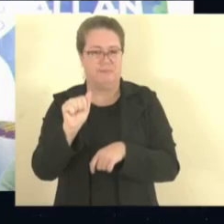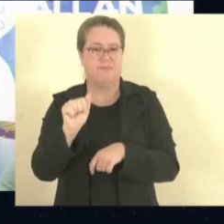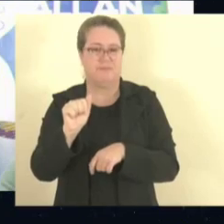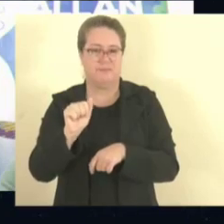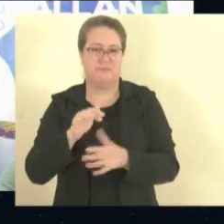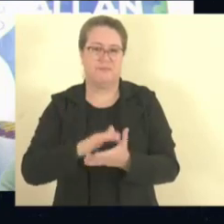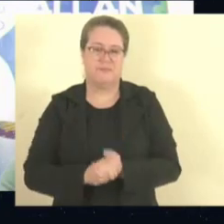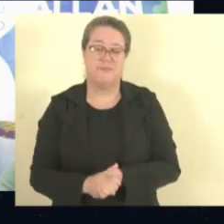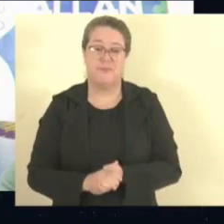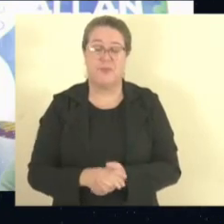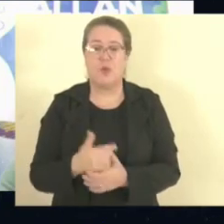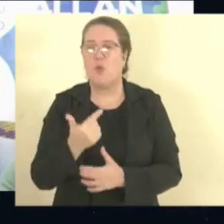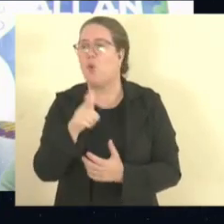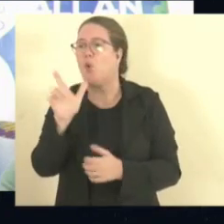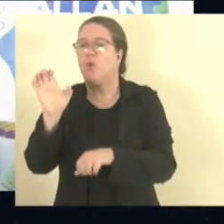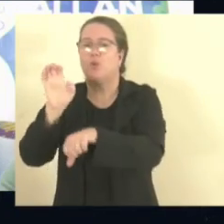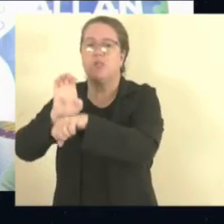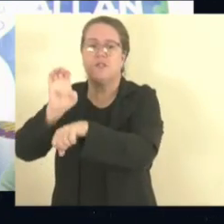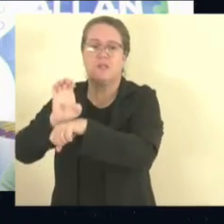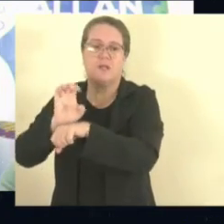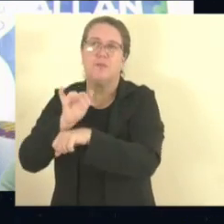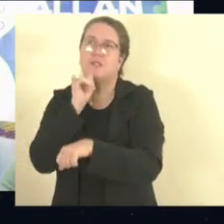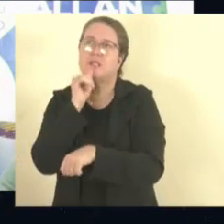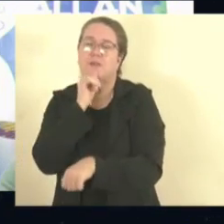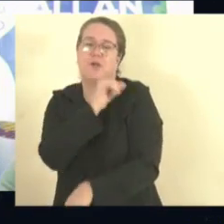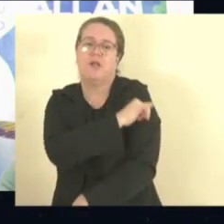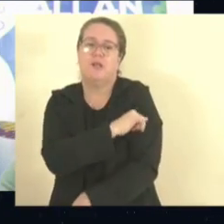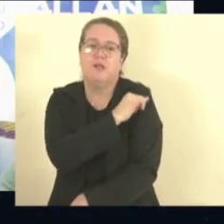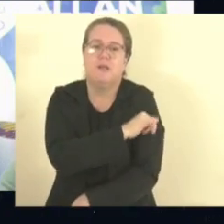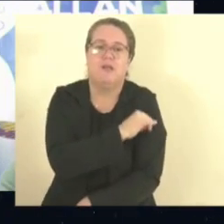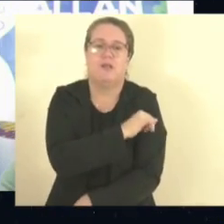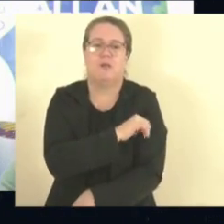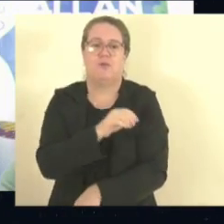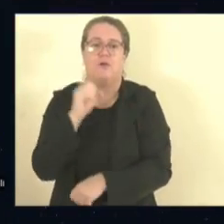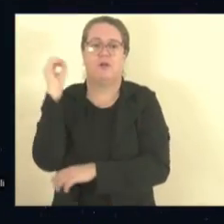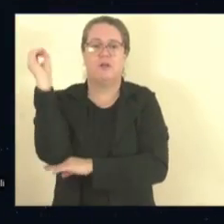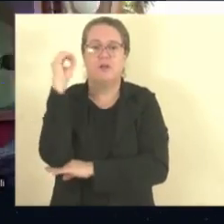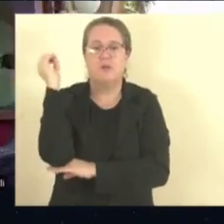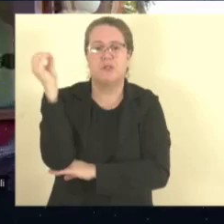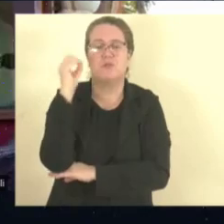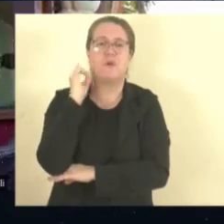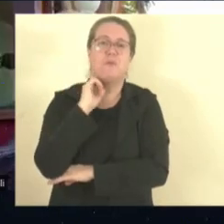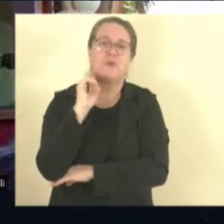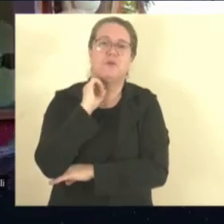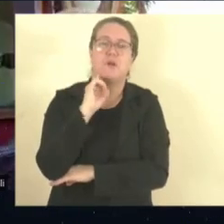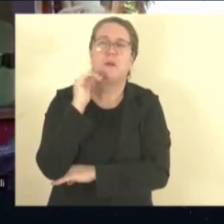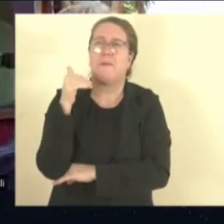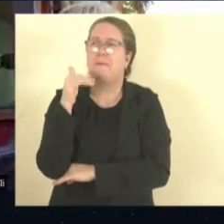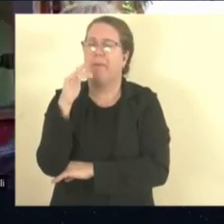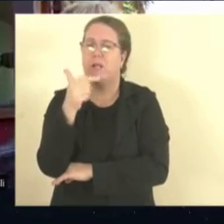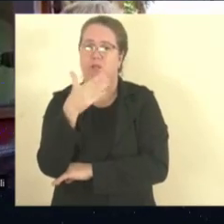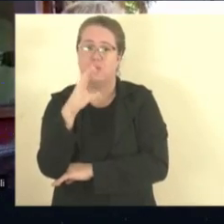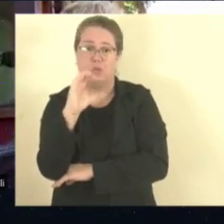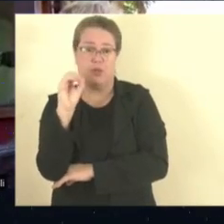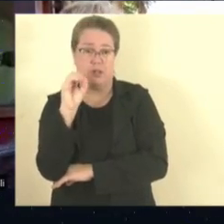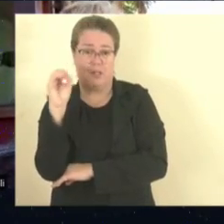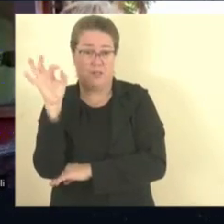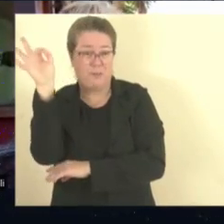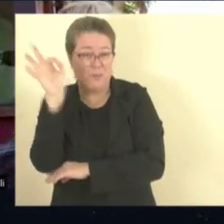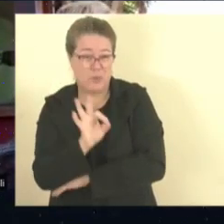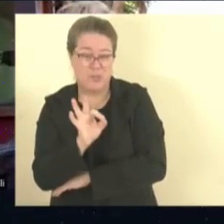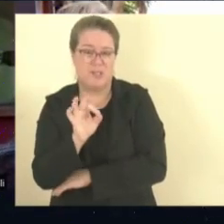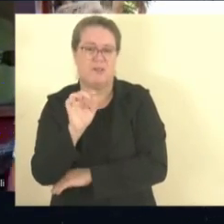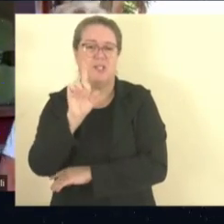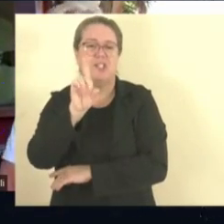Enquanto estados como Rio Grande do Sul, Rio de Janeiro, estão com mais de 200, Minas Gerais, estão com mais de 200% de endividamento da